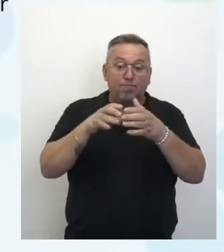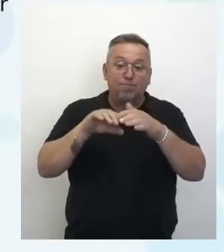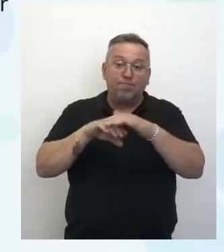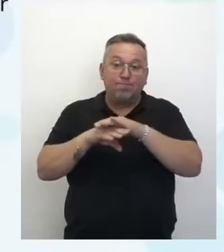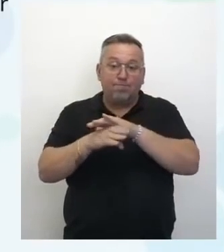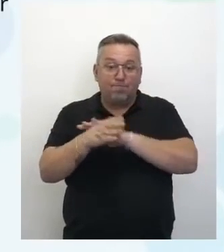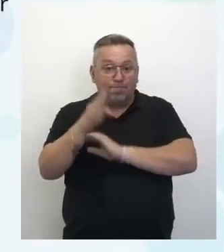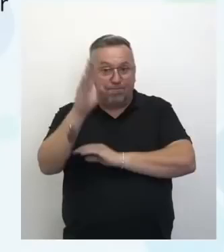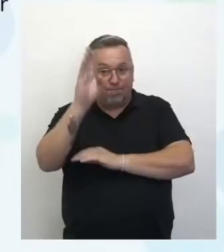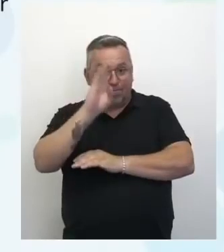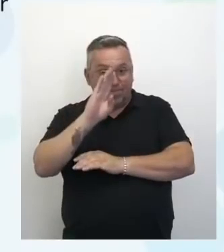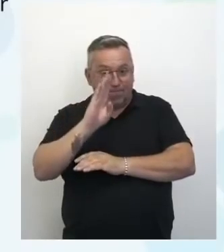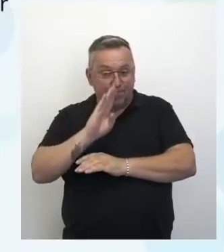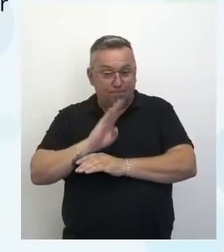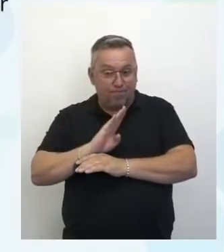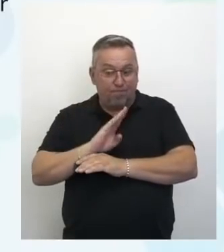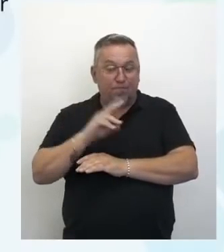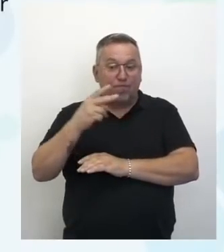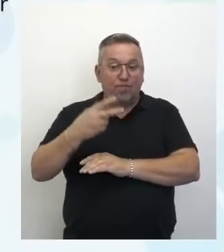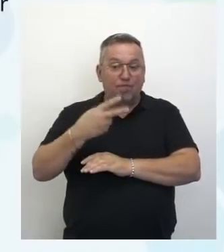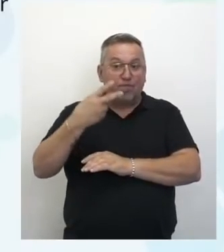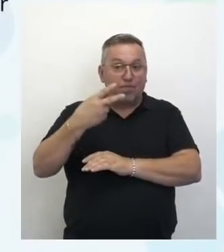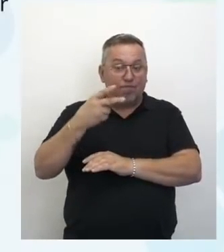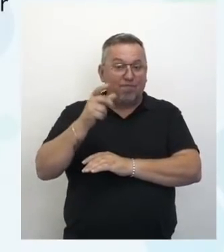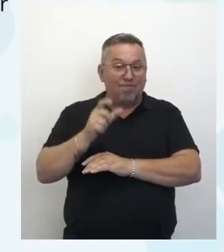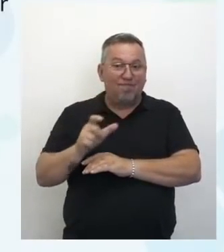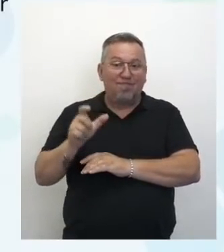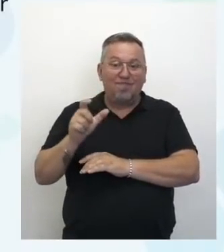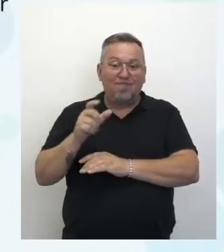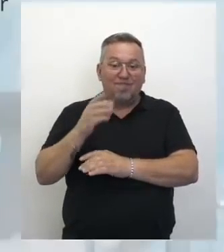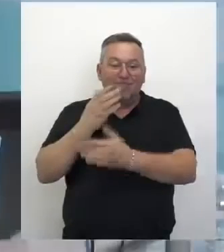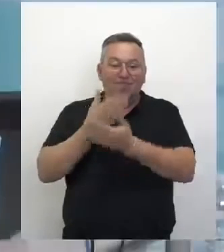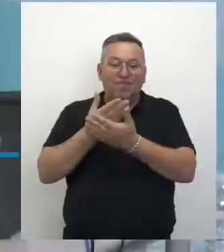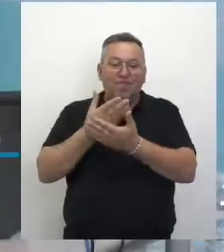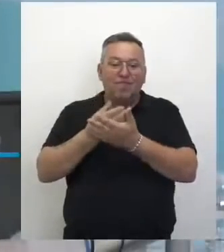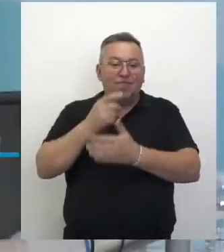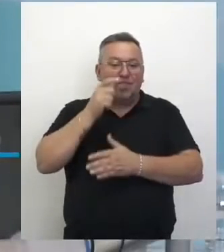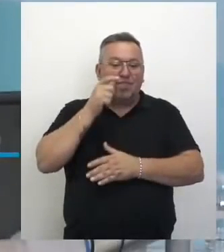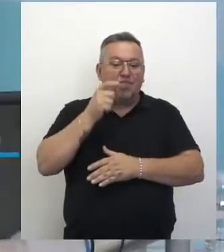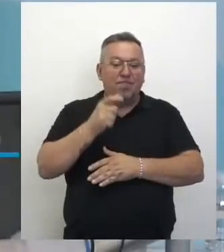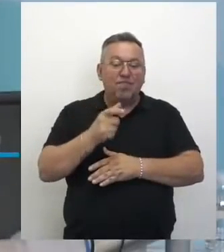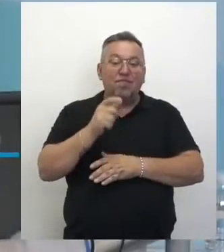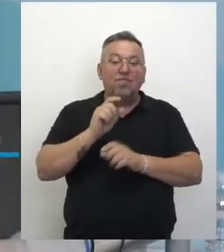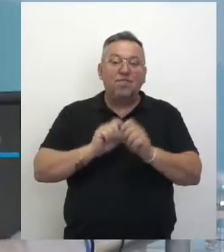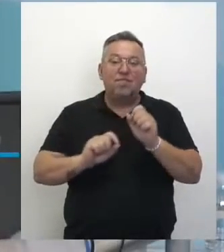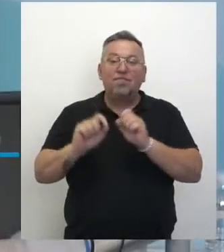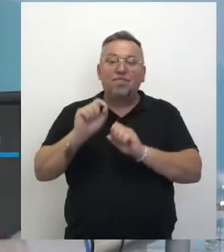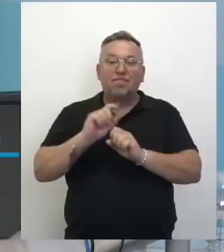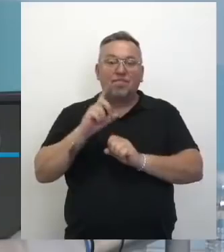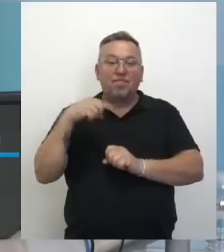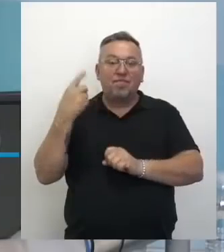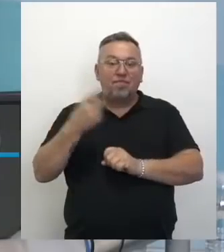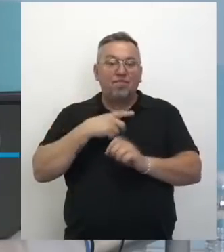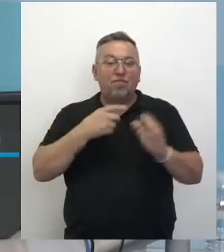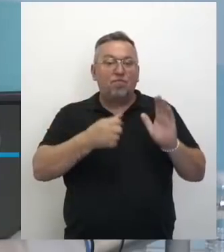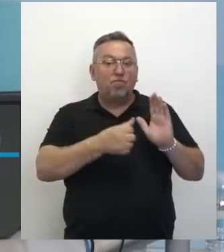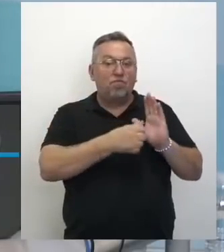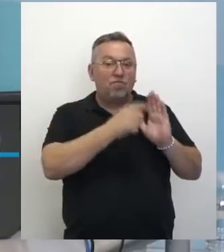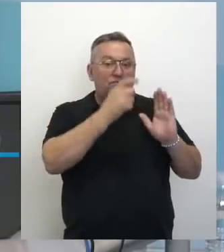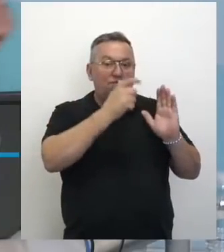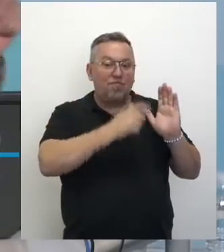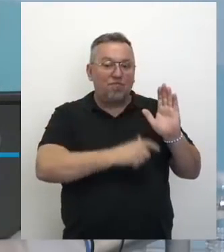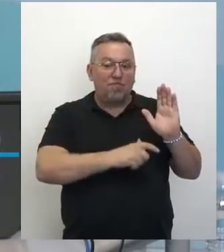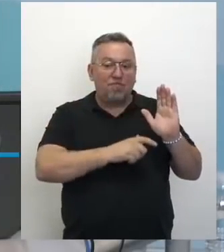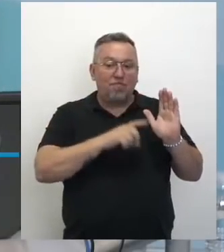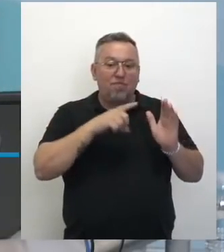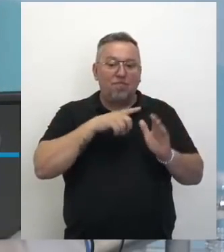tradicionais brasileiras, segunda parte. Aula muito interessante que vai mexer aí com a nossa identidade. Quem